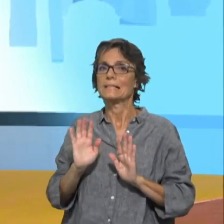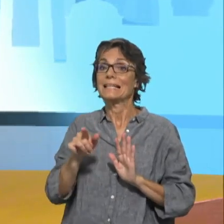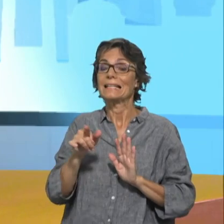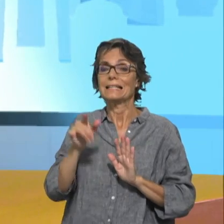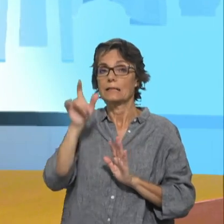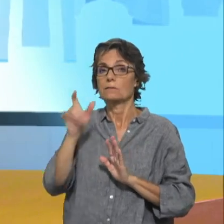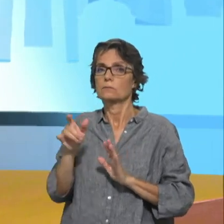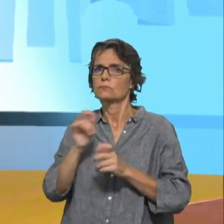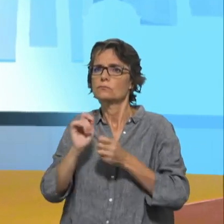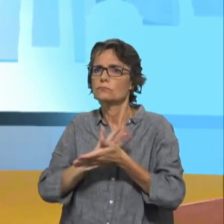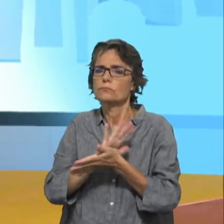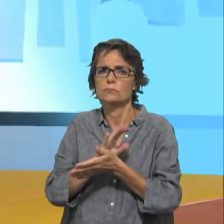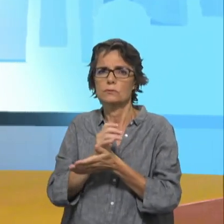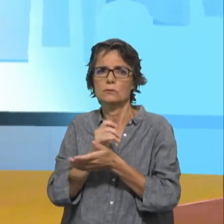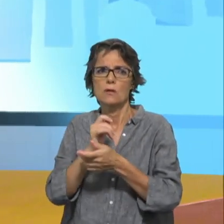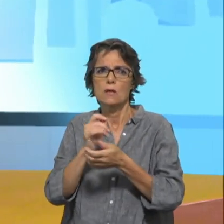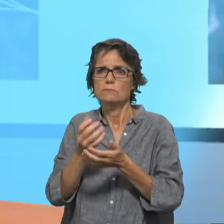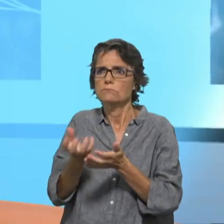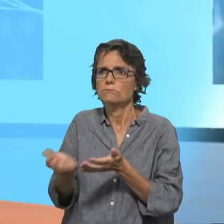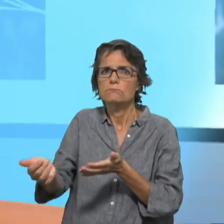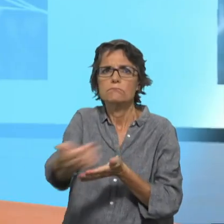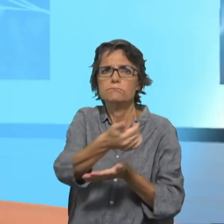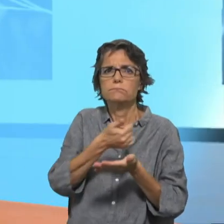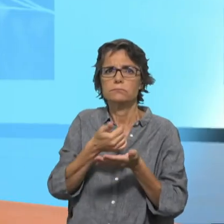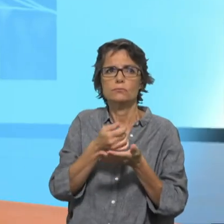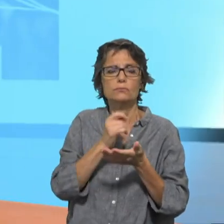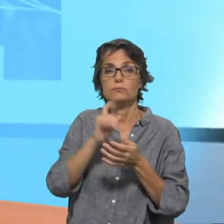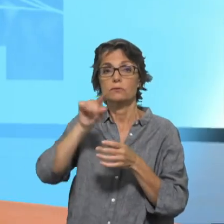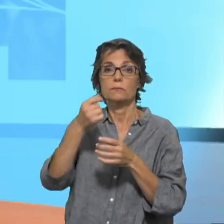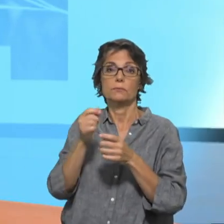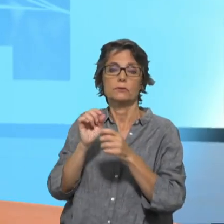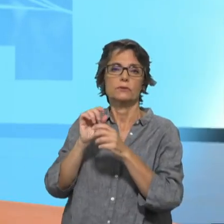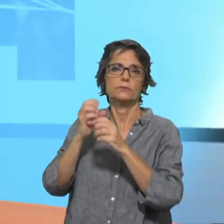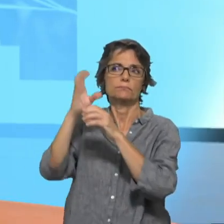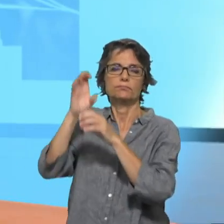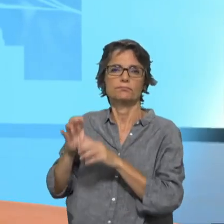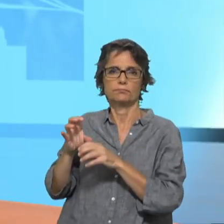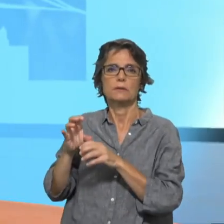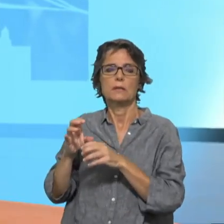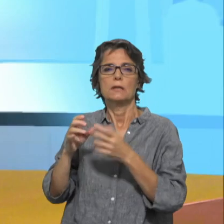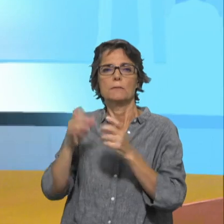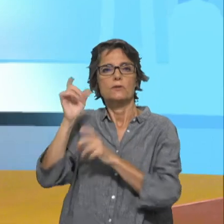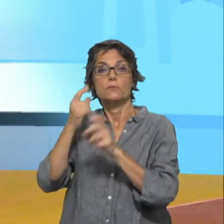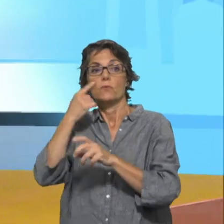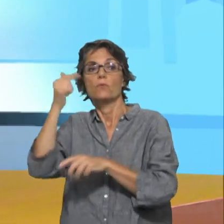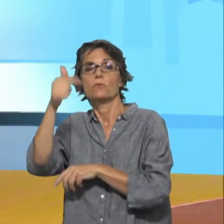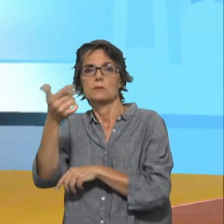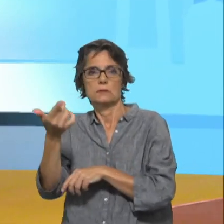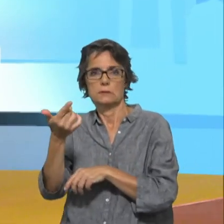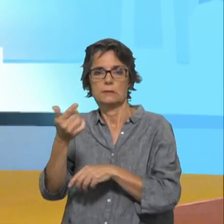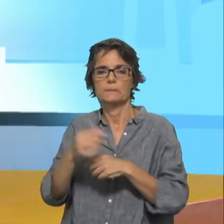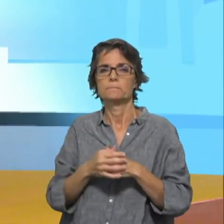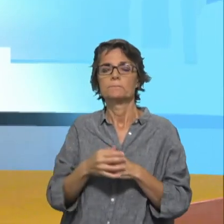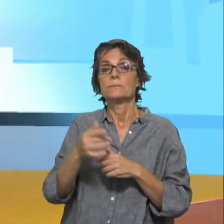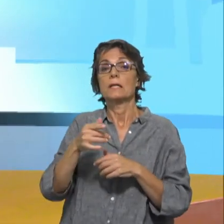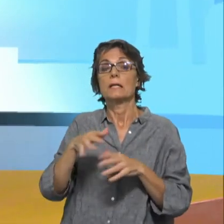jornalistas que levavam, no fundo, a situação que se passava em Timor à opinião pública contra aquela que era a narrativa da